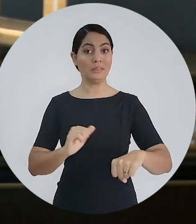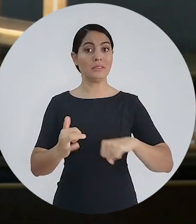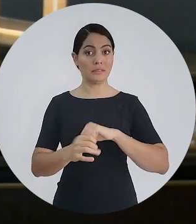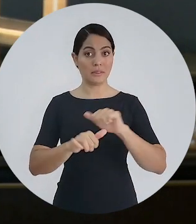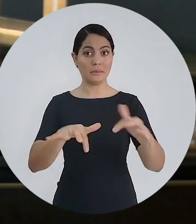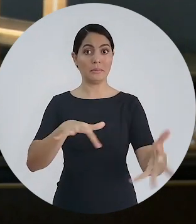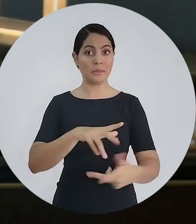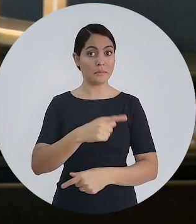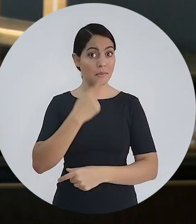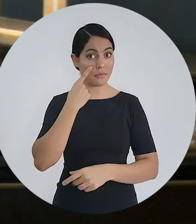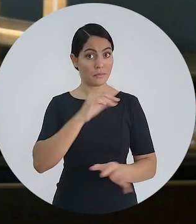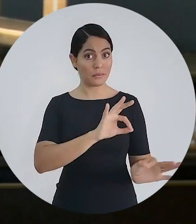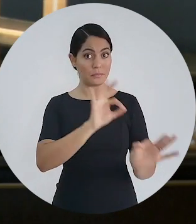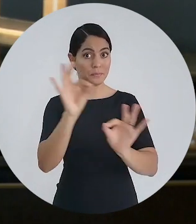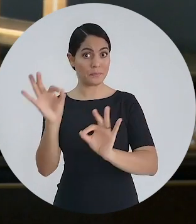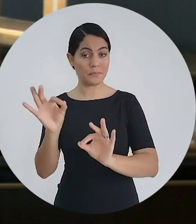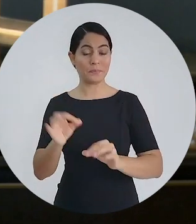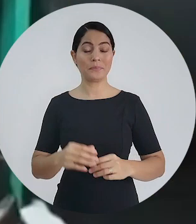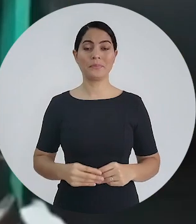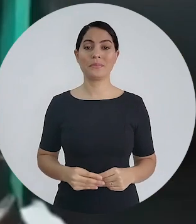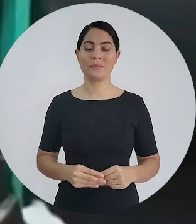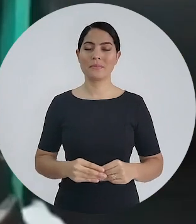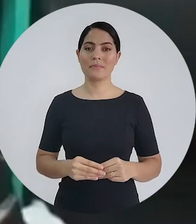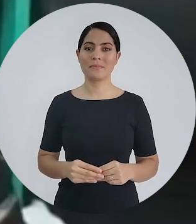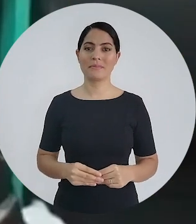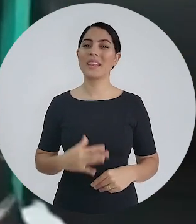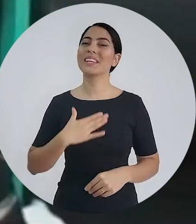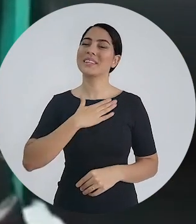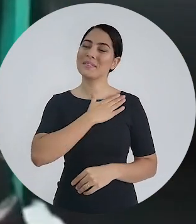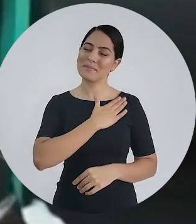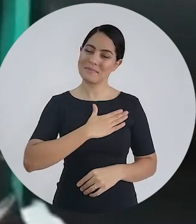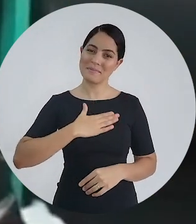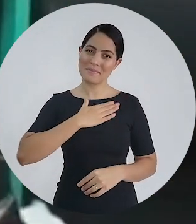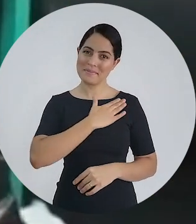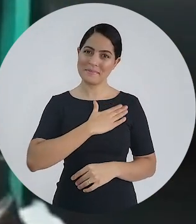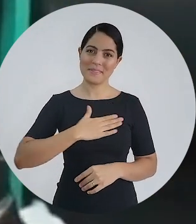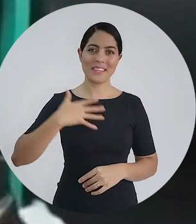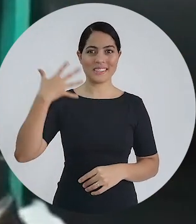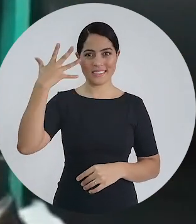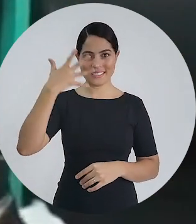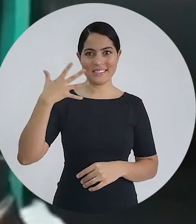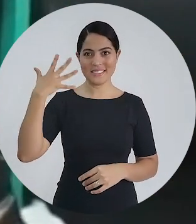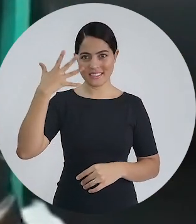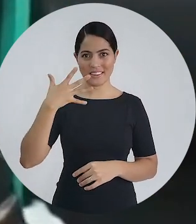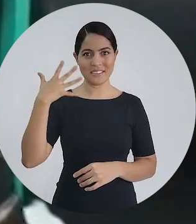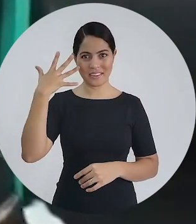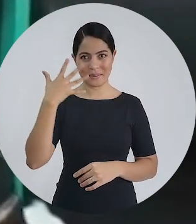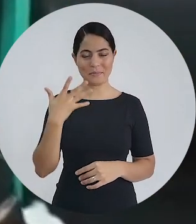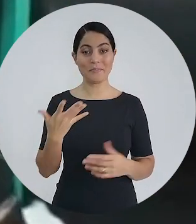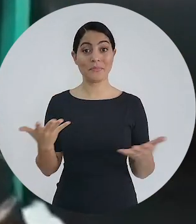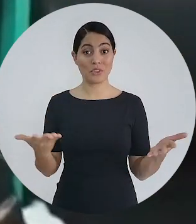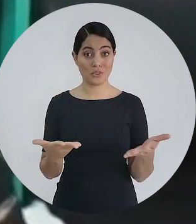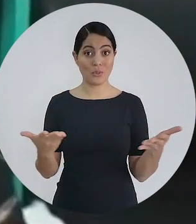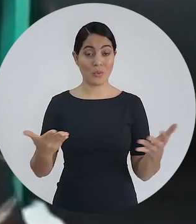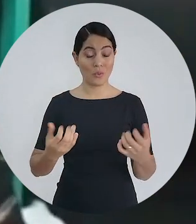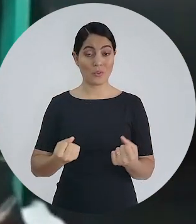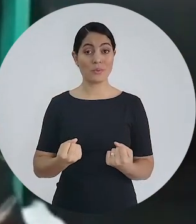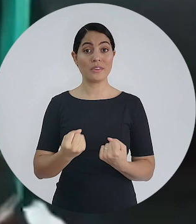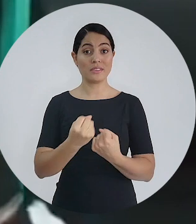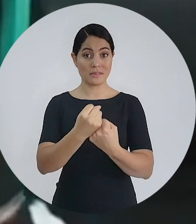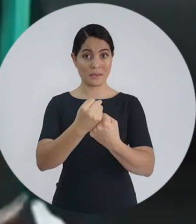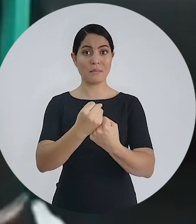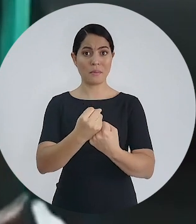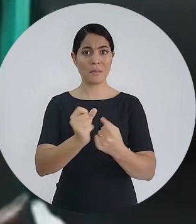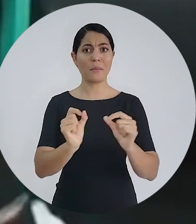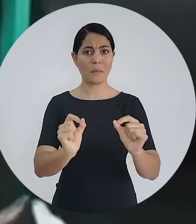pandemia. Acompanhe. É um prazer ainda maior poder fazer esse encerramento, essa nossa